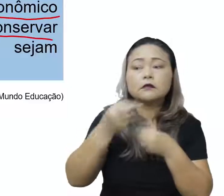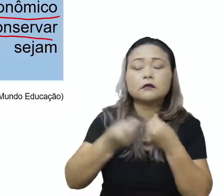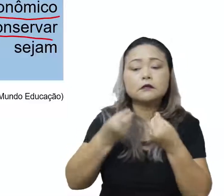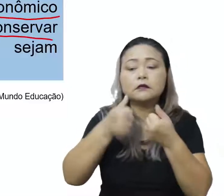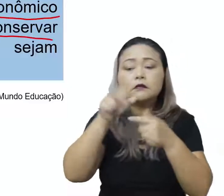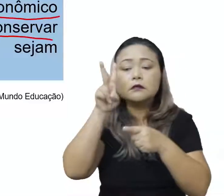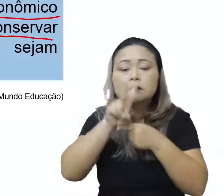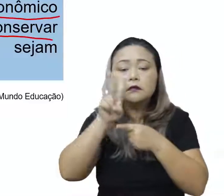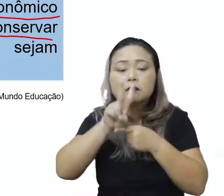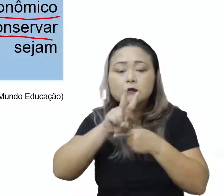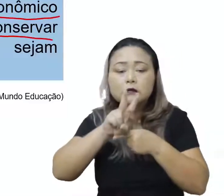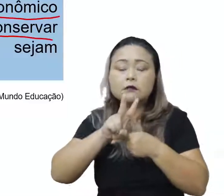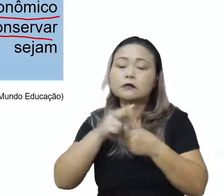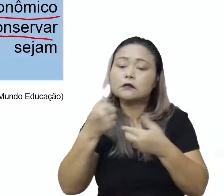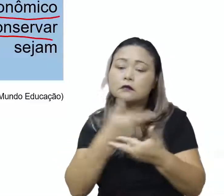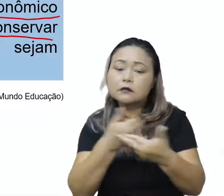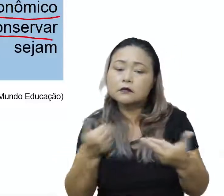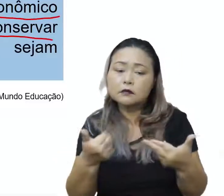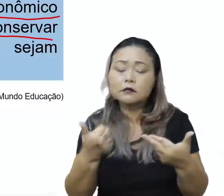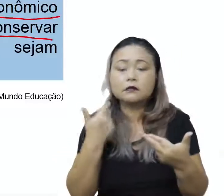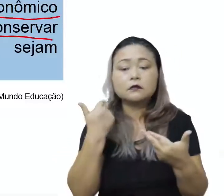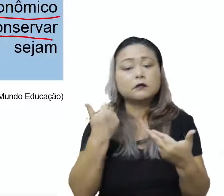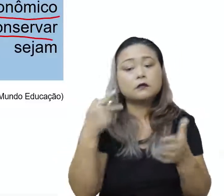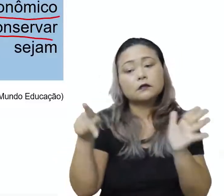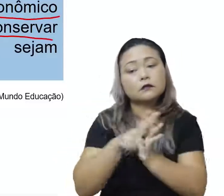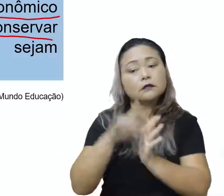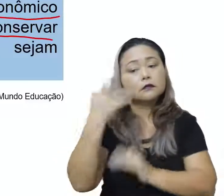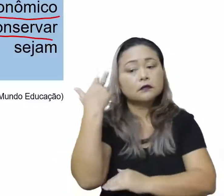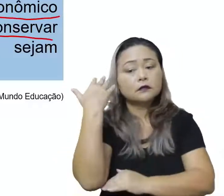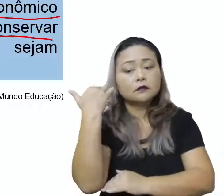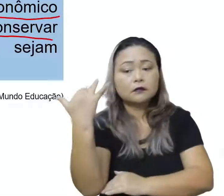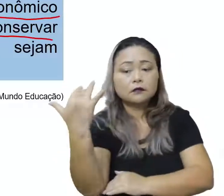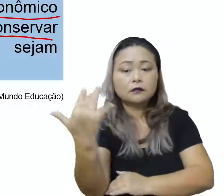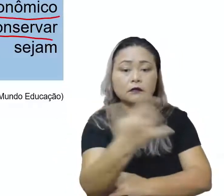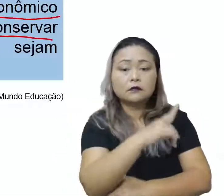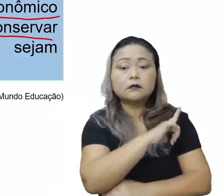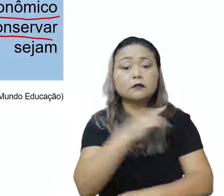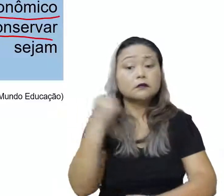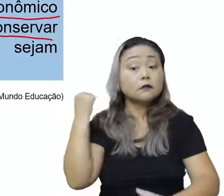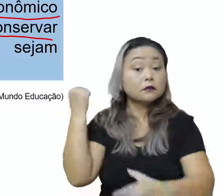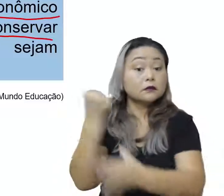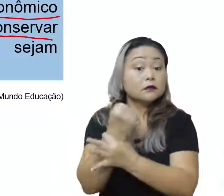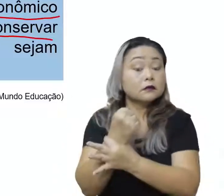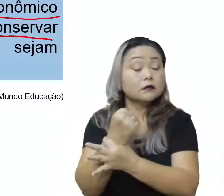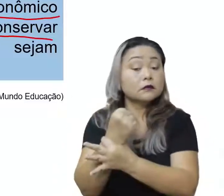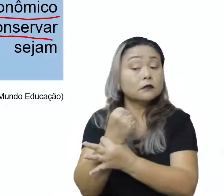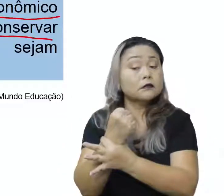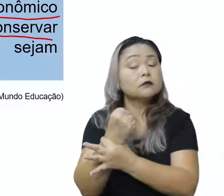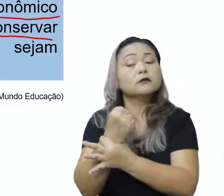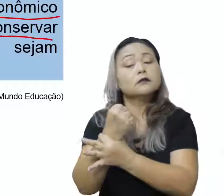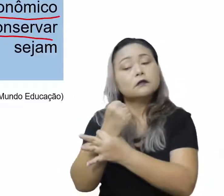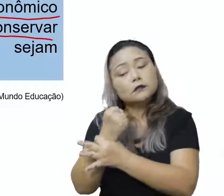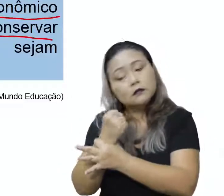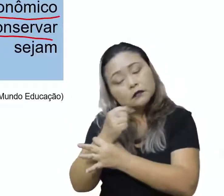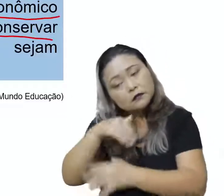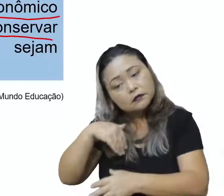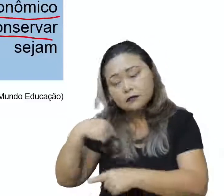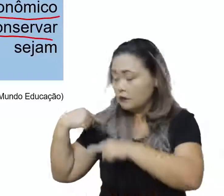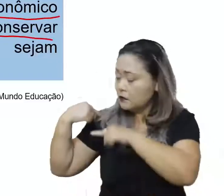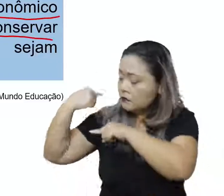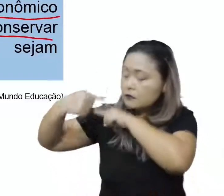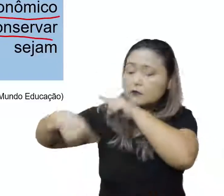conservar os seus recursos naturais para que eles sejam garantidos para quem? Para as futuras